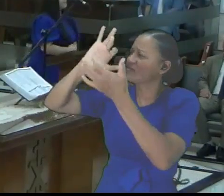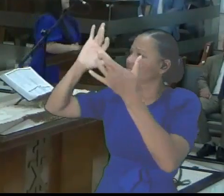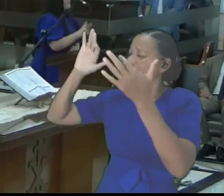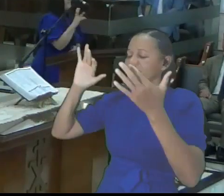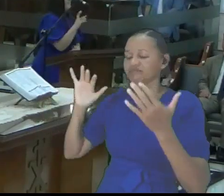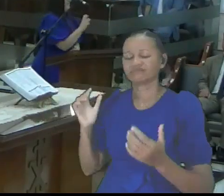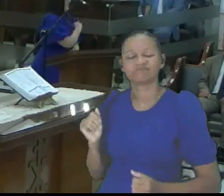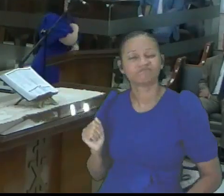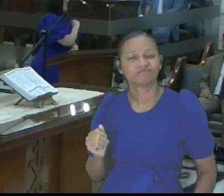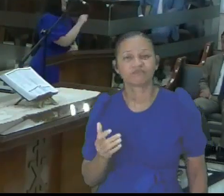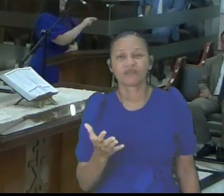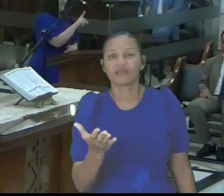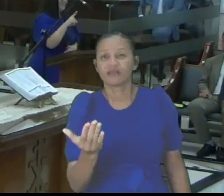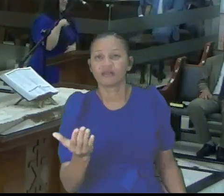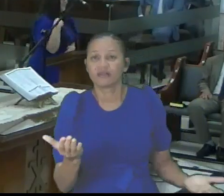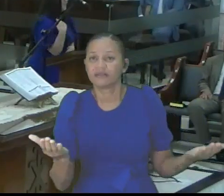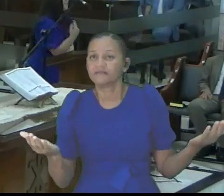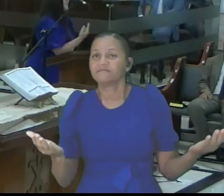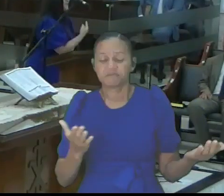Meus irmãos,